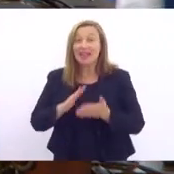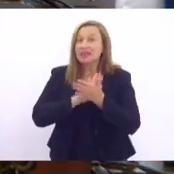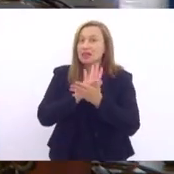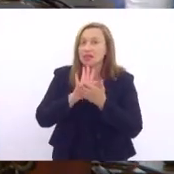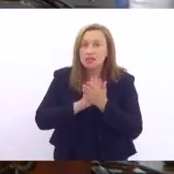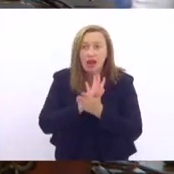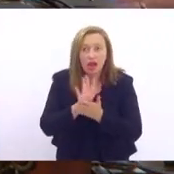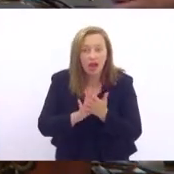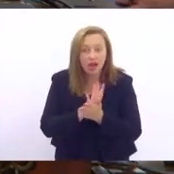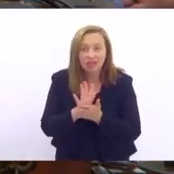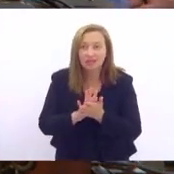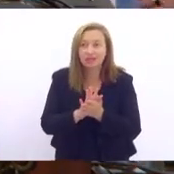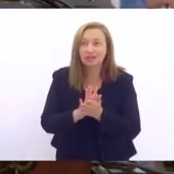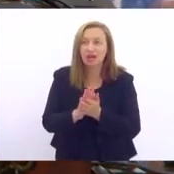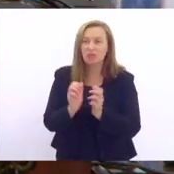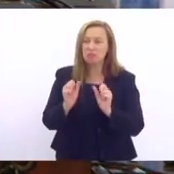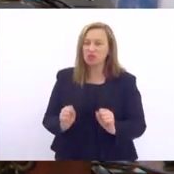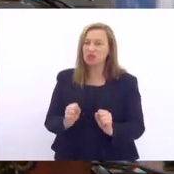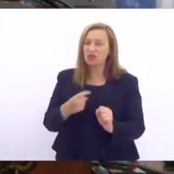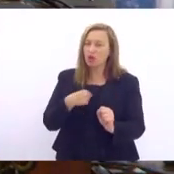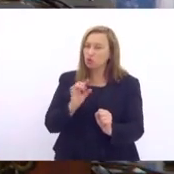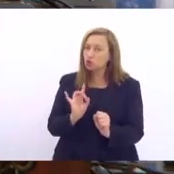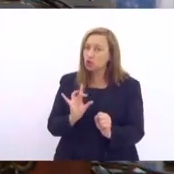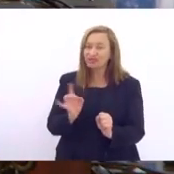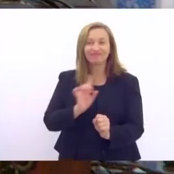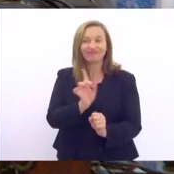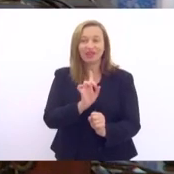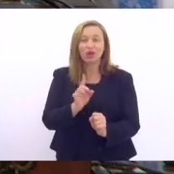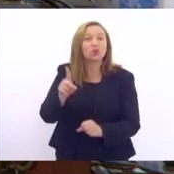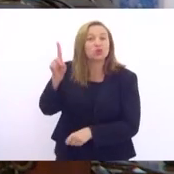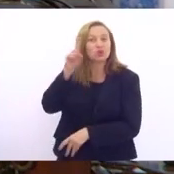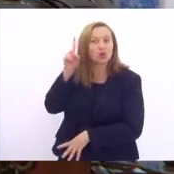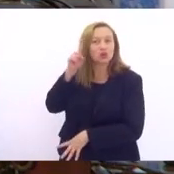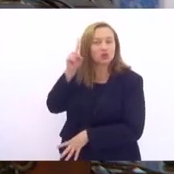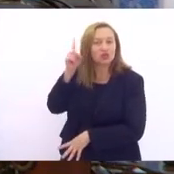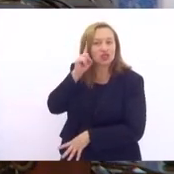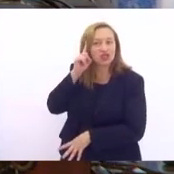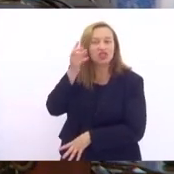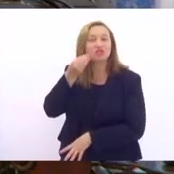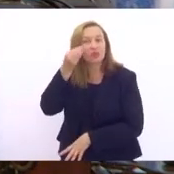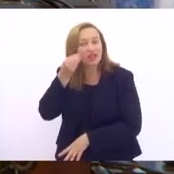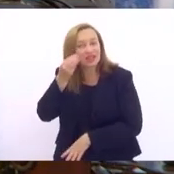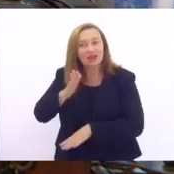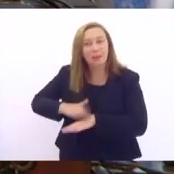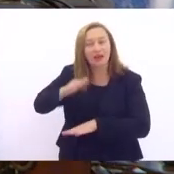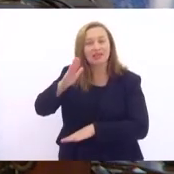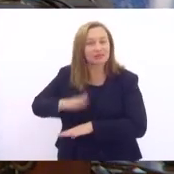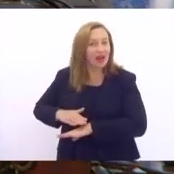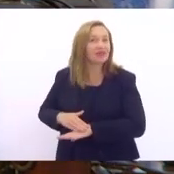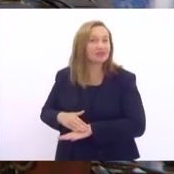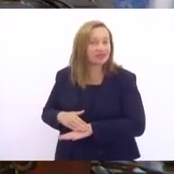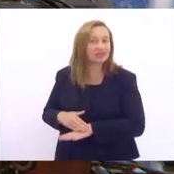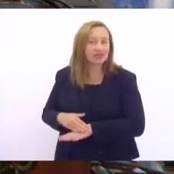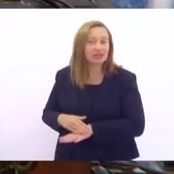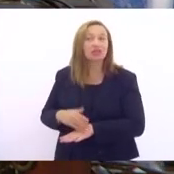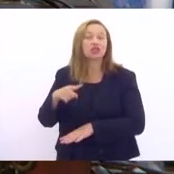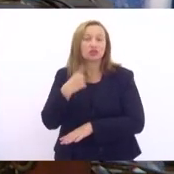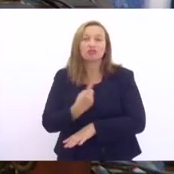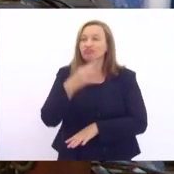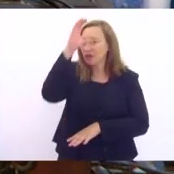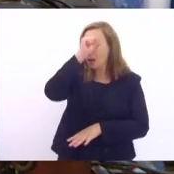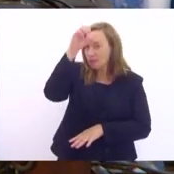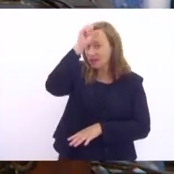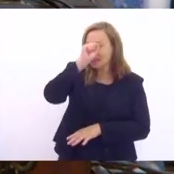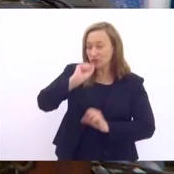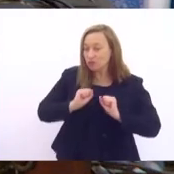sozinho. A cada dia que passa, com mais experiência e maturidade, a gente vai aprendendo a somar forças, agregar e